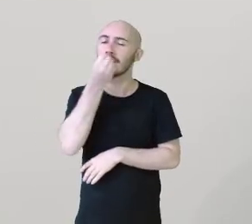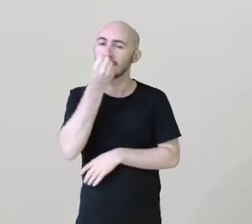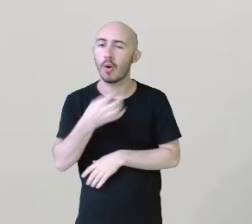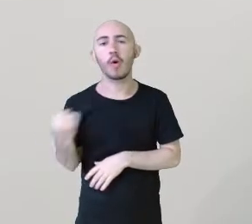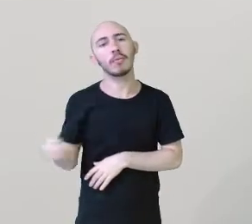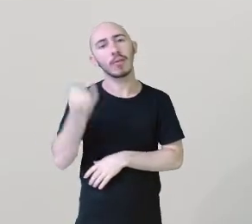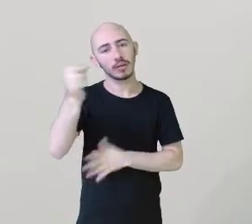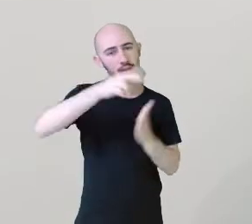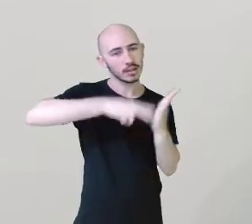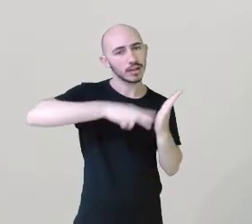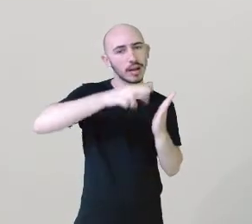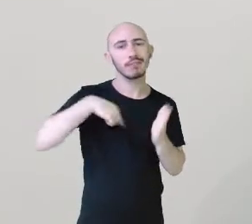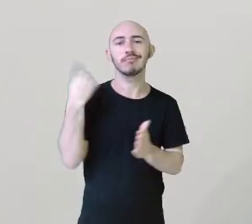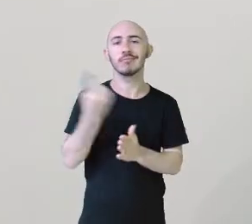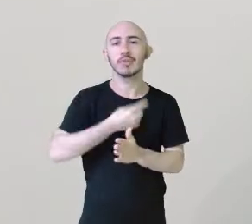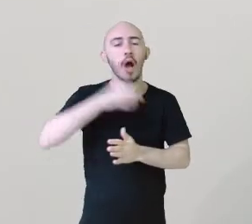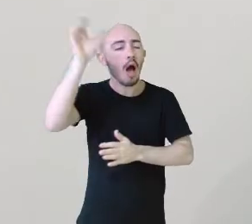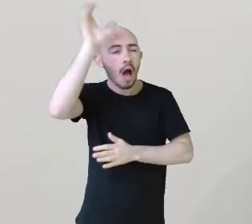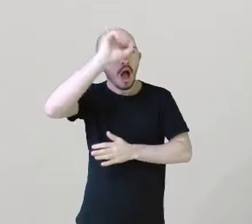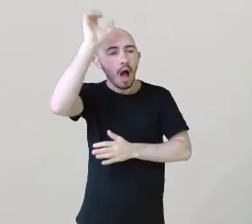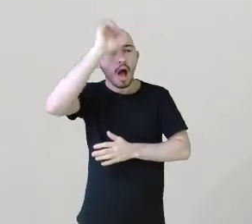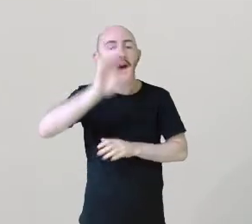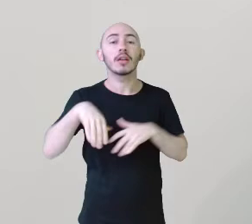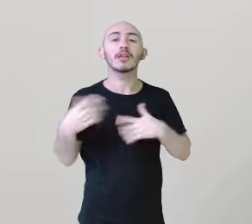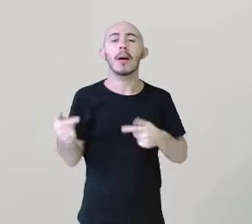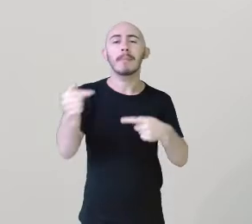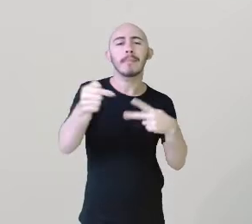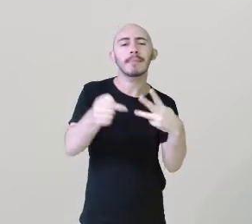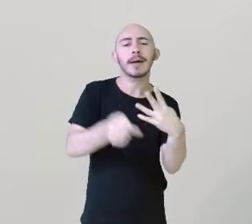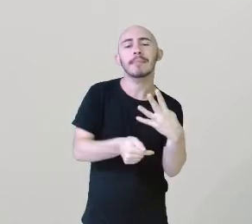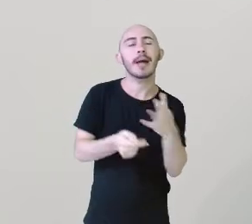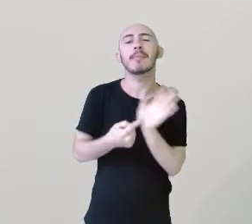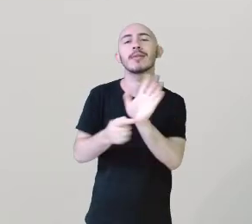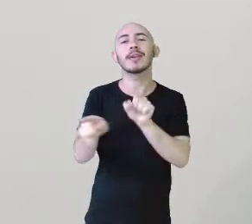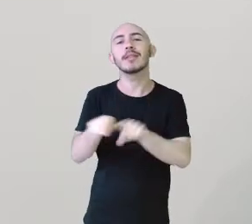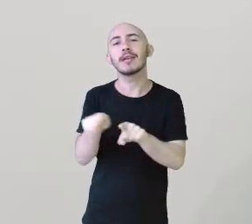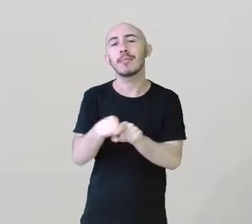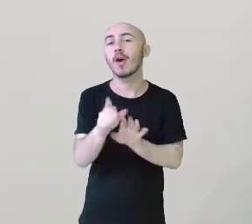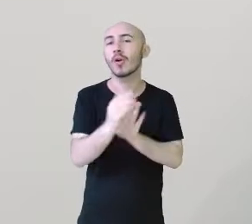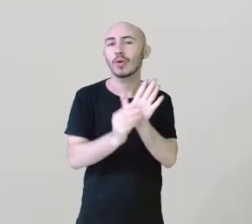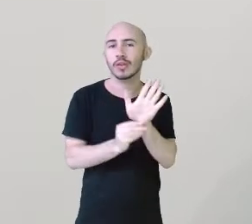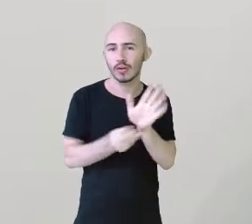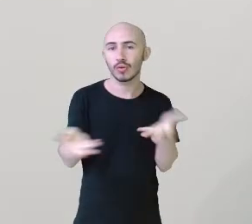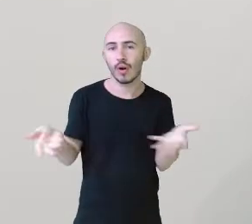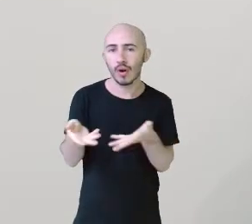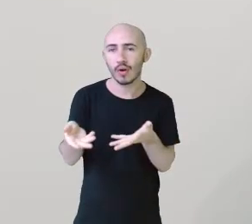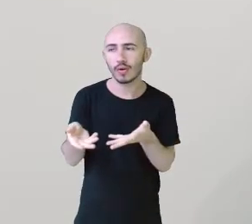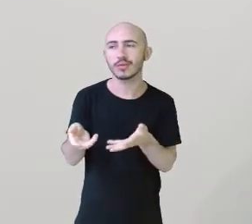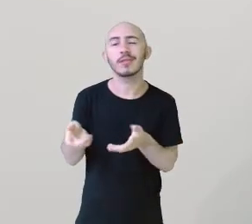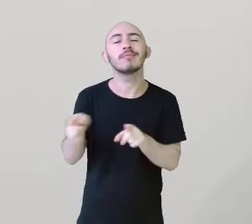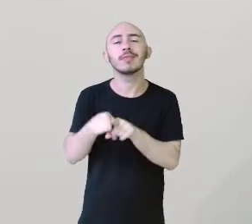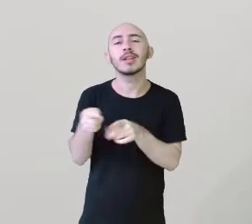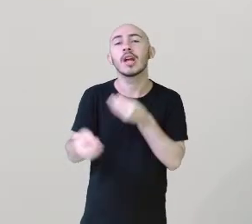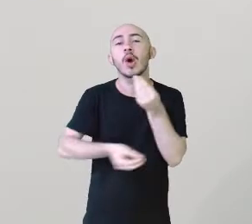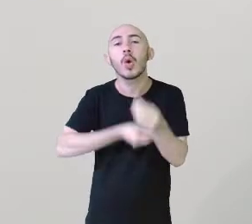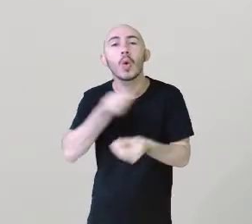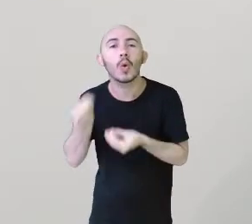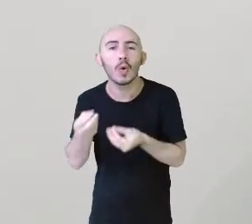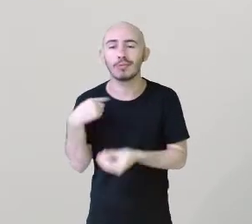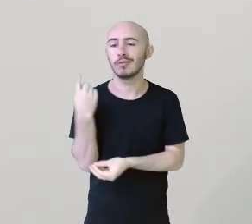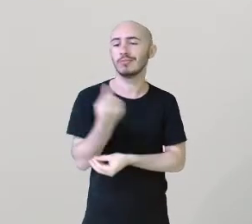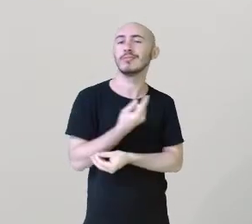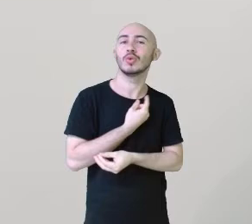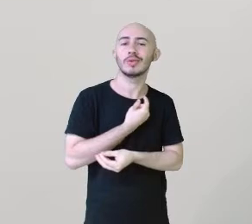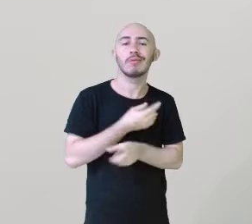conhece bastante coisas. Mas também eu vou trazer alguns elementos do conteúdo de hoje para a gente remeter a esta fábula e ver onde é que a gente